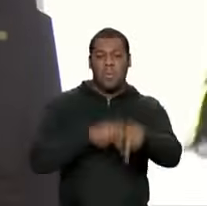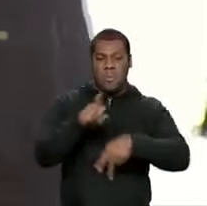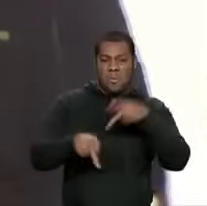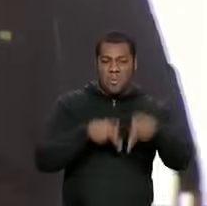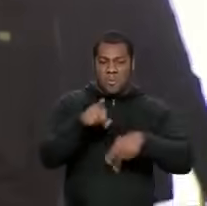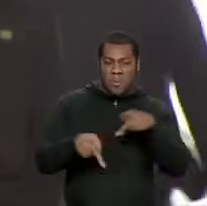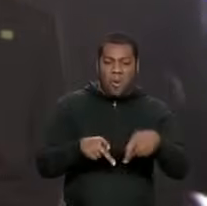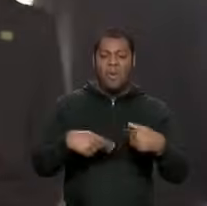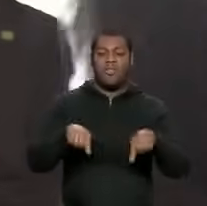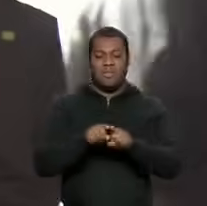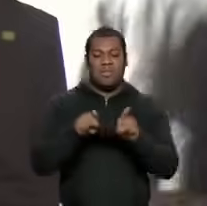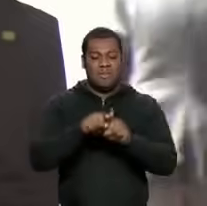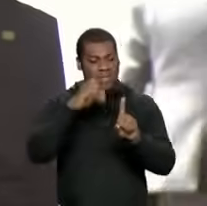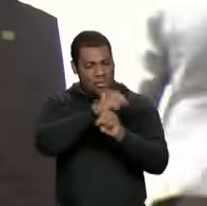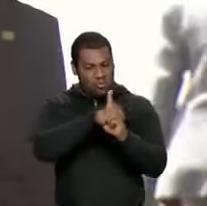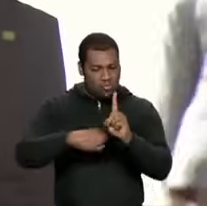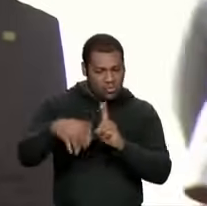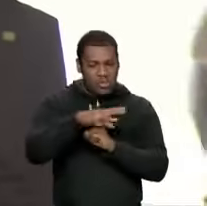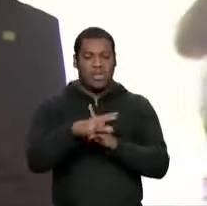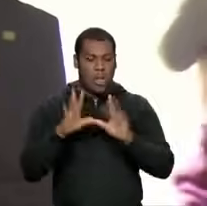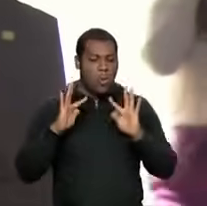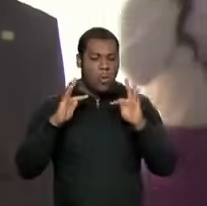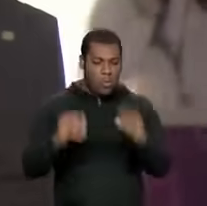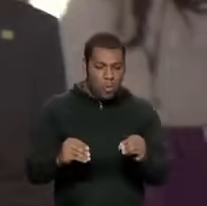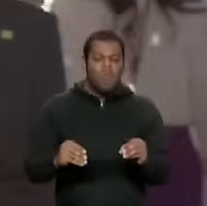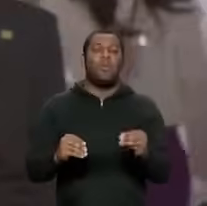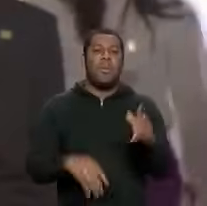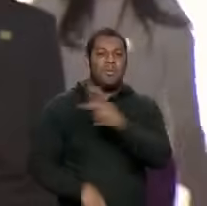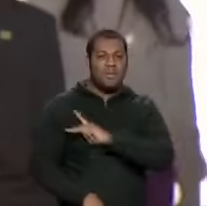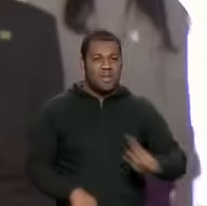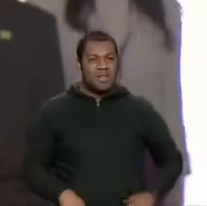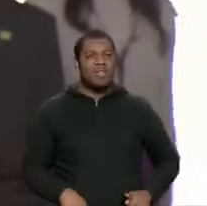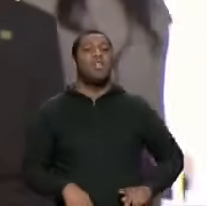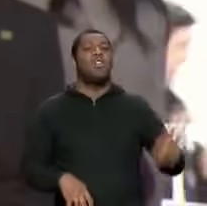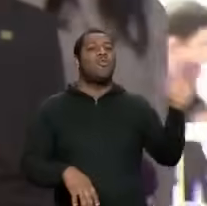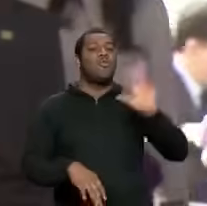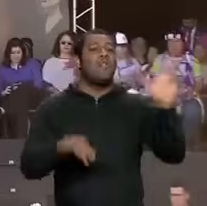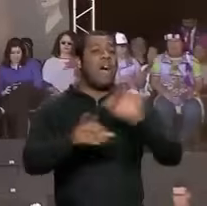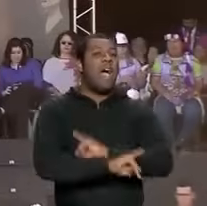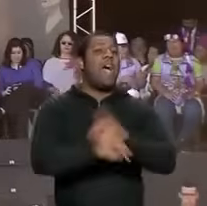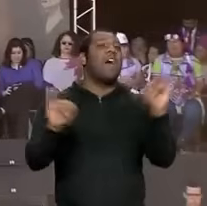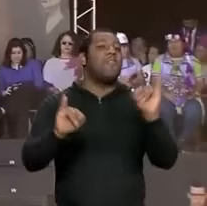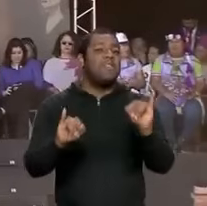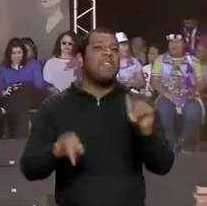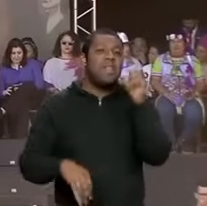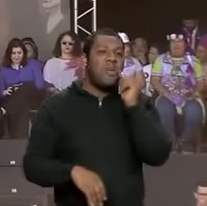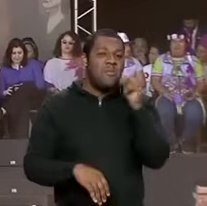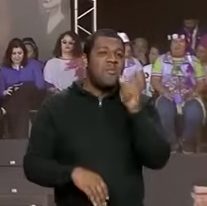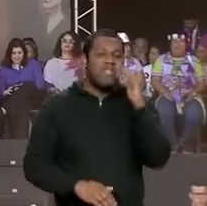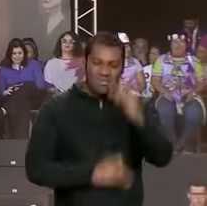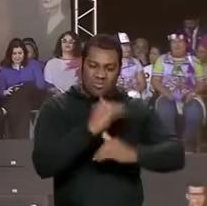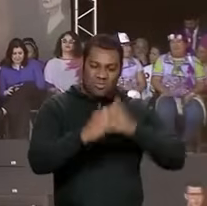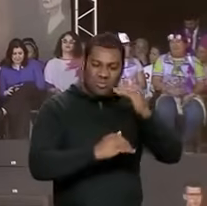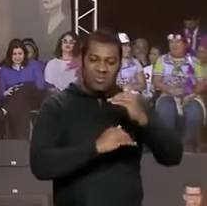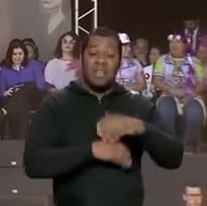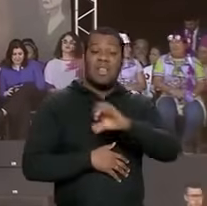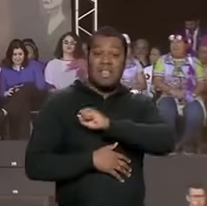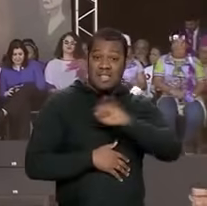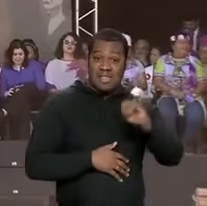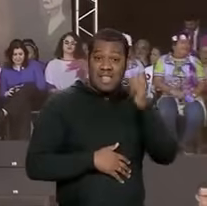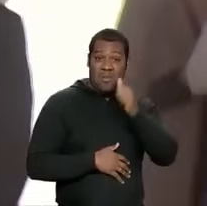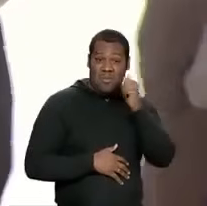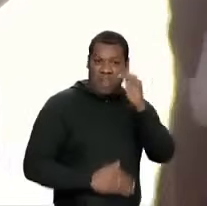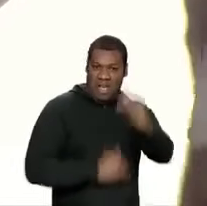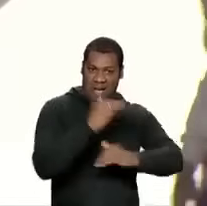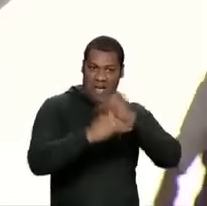por que não dizer da sociedade nós dizemos presidente Lula que quando a mulher avança nenhum homem retrocede